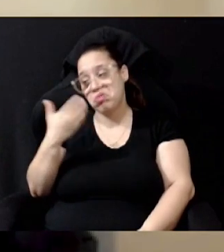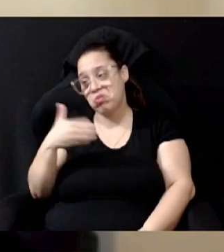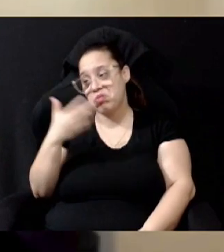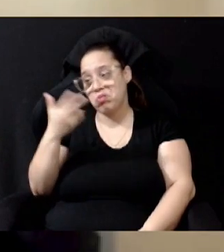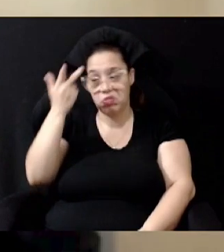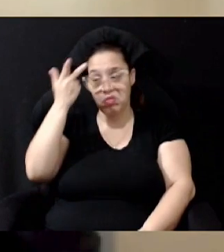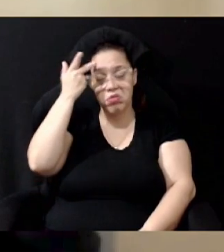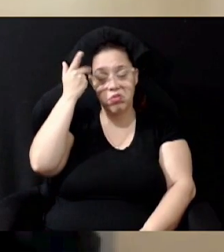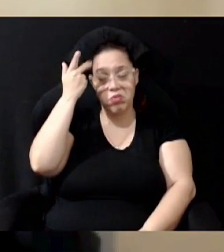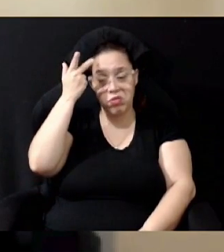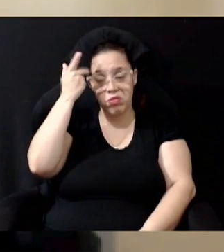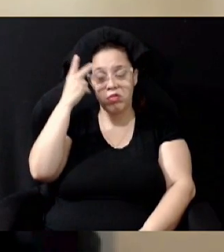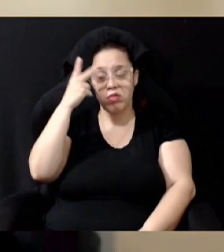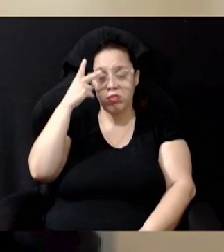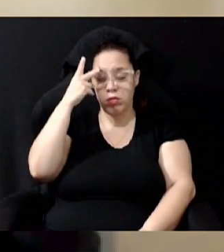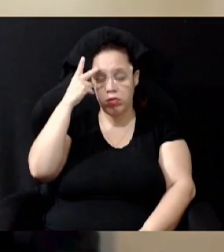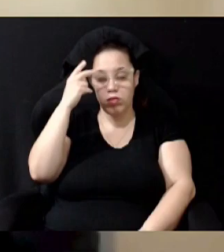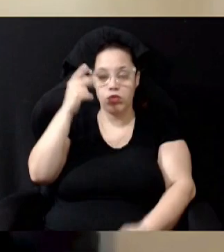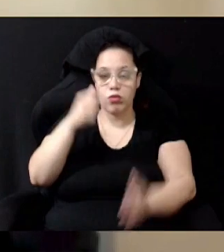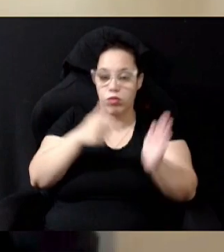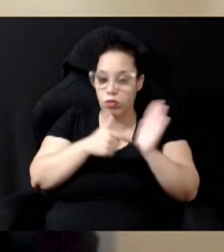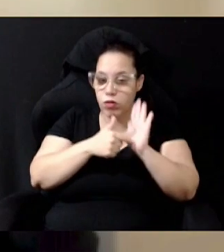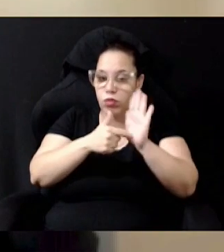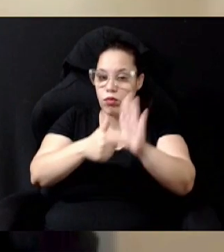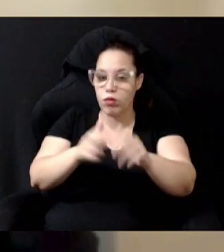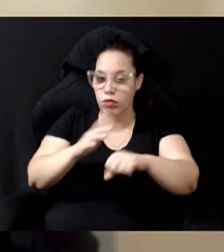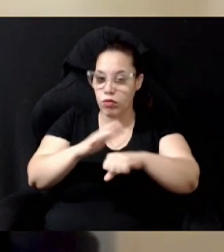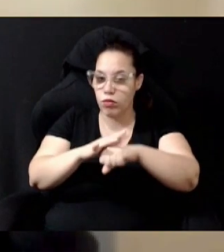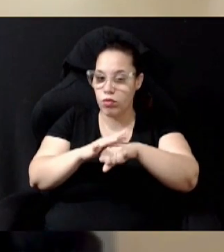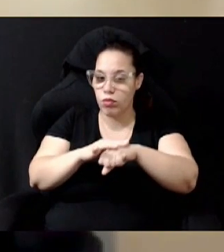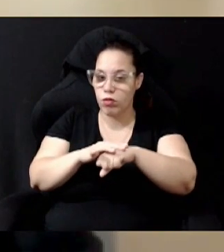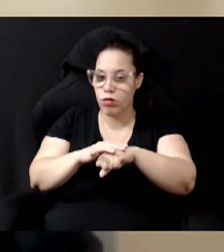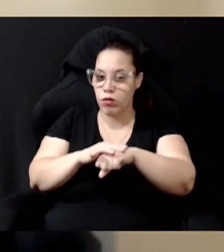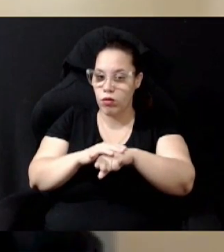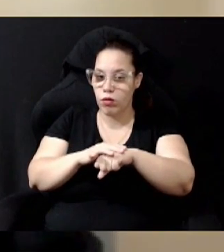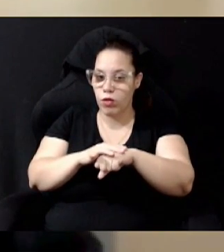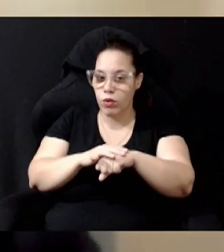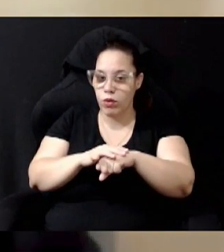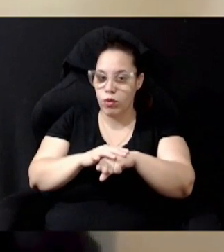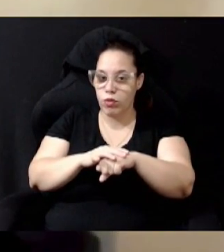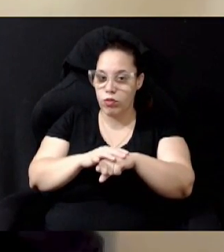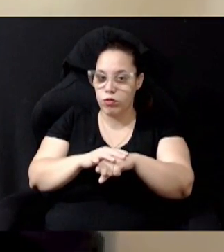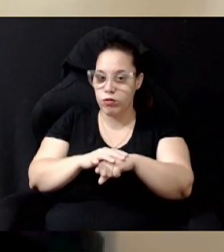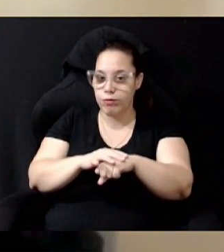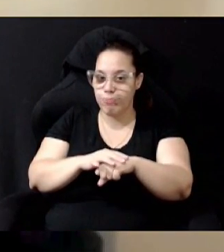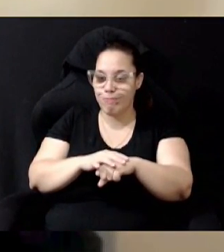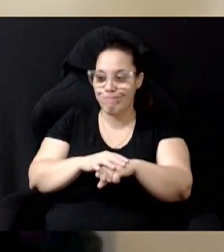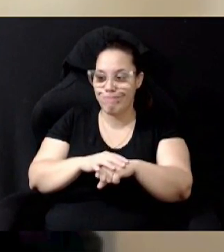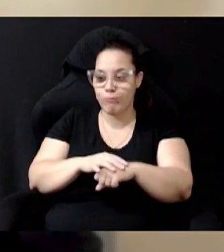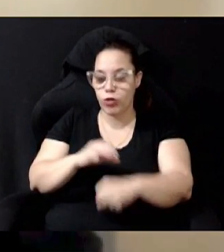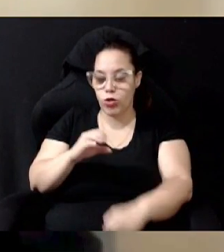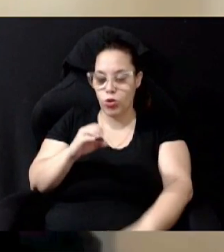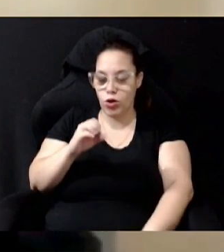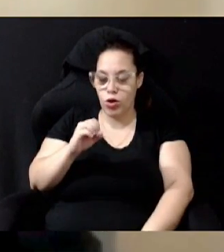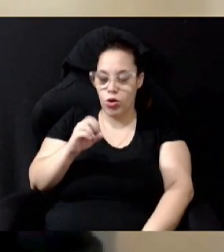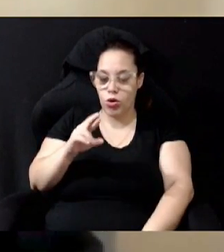pessoas que apresentam doenças decorrentes de uma morbidade excessiva, em